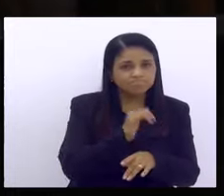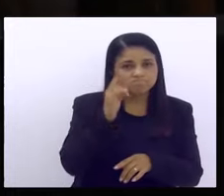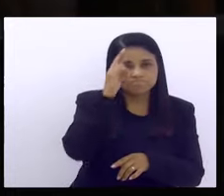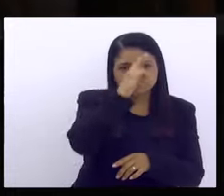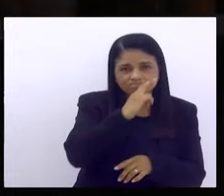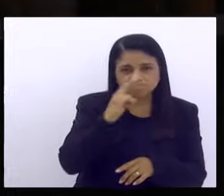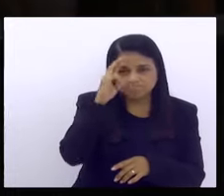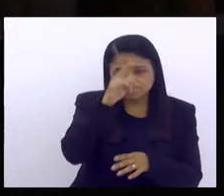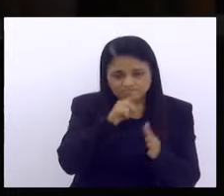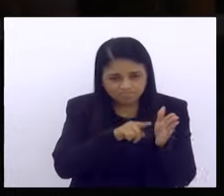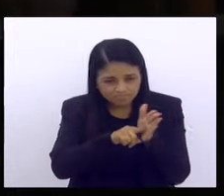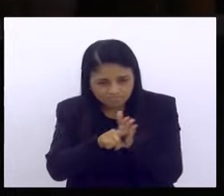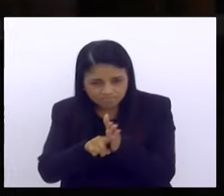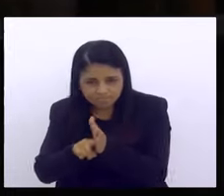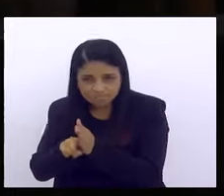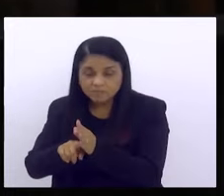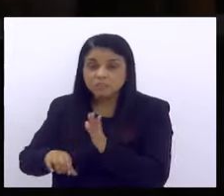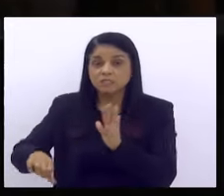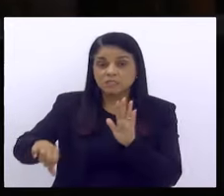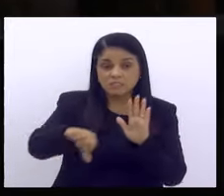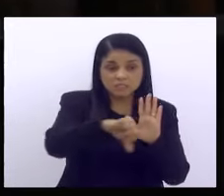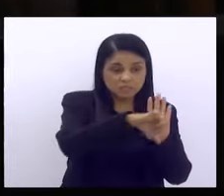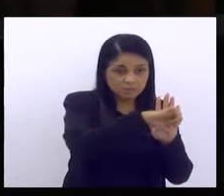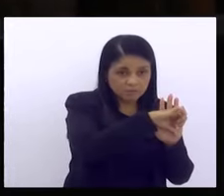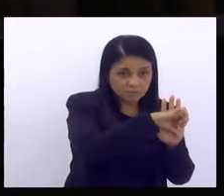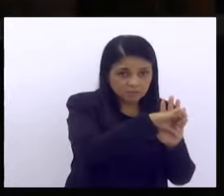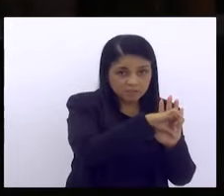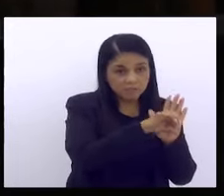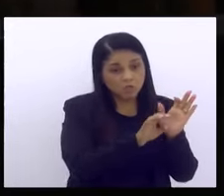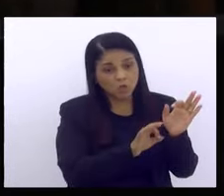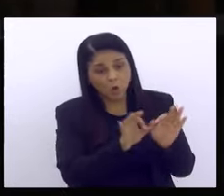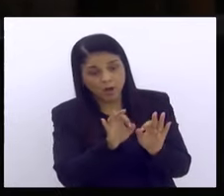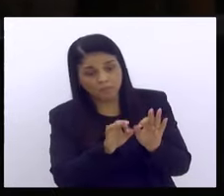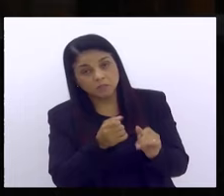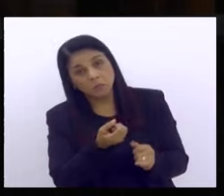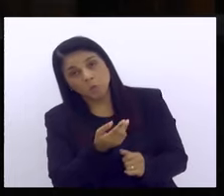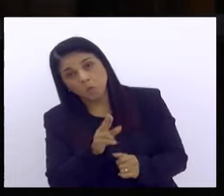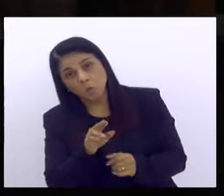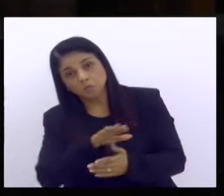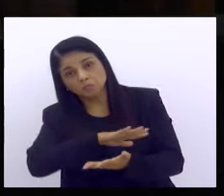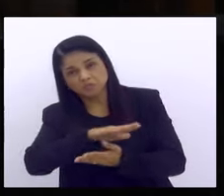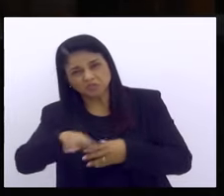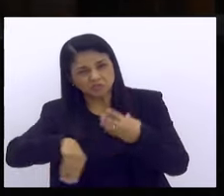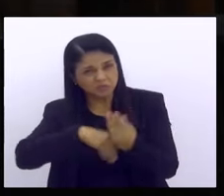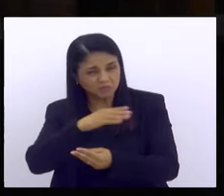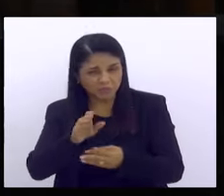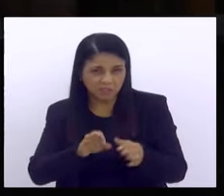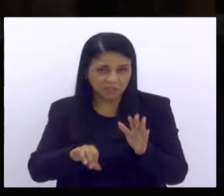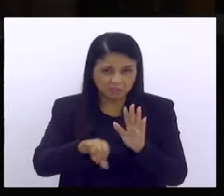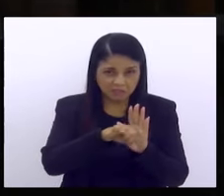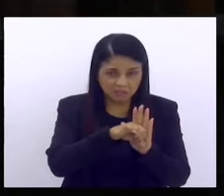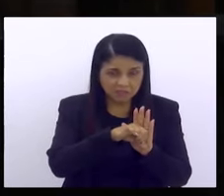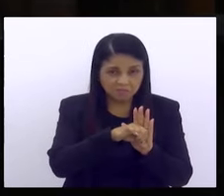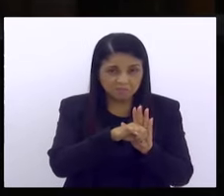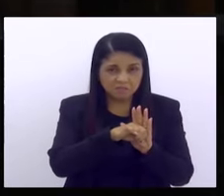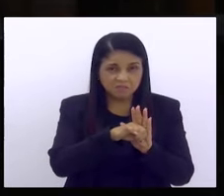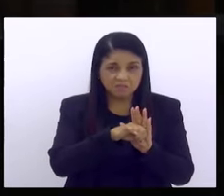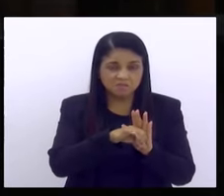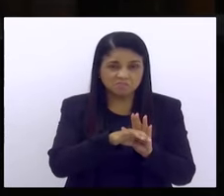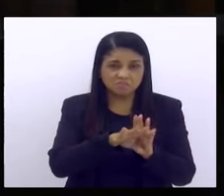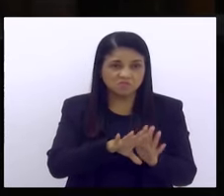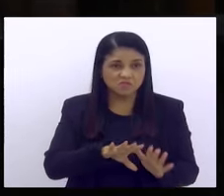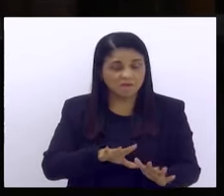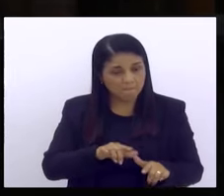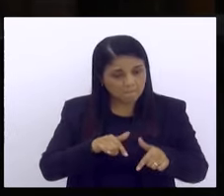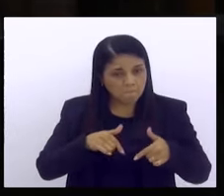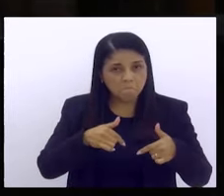garanta, sim, que criminosos, sejam organizados ou desorganizados, não tenham a audácia que a gente vê